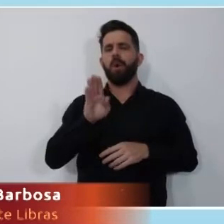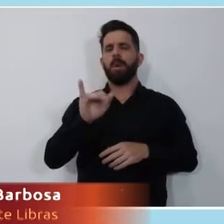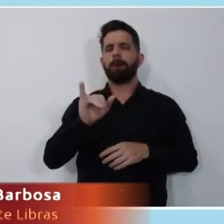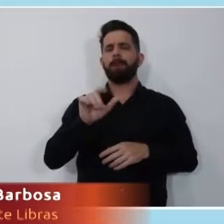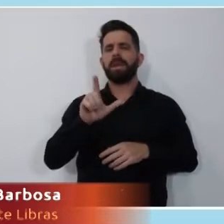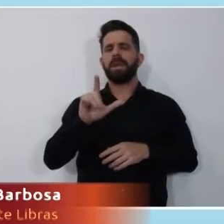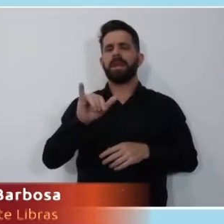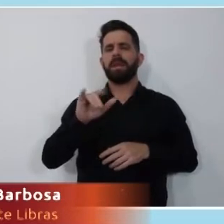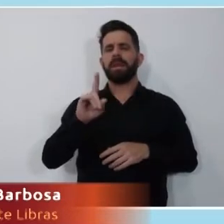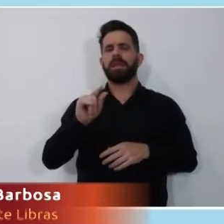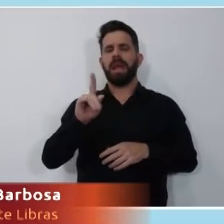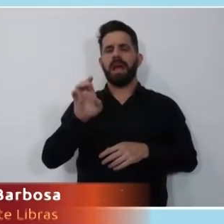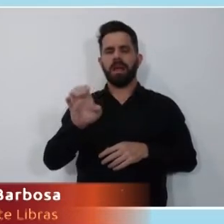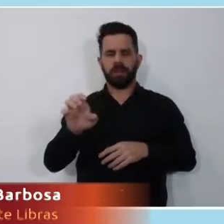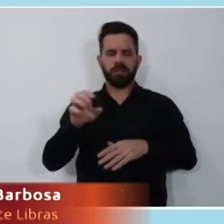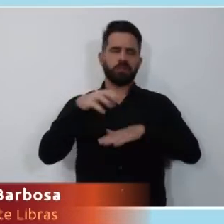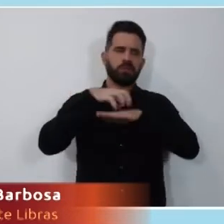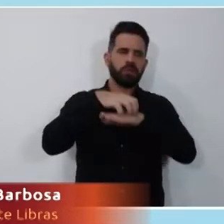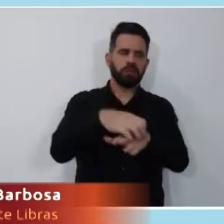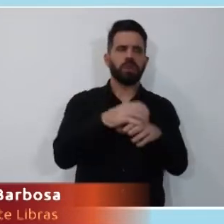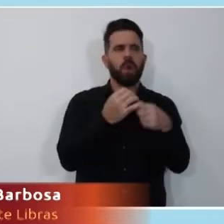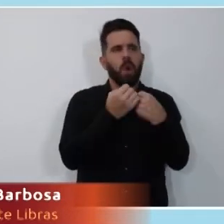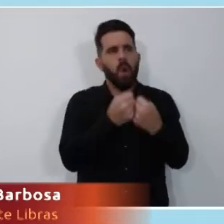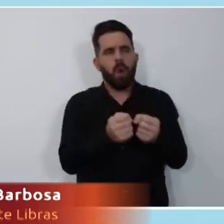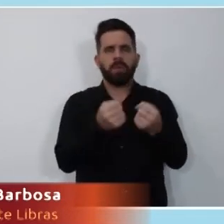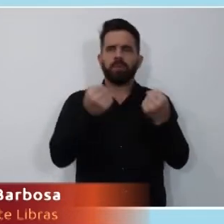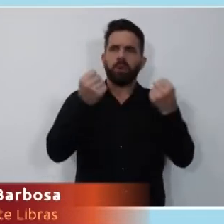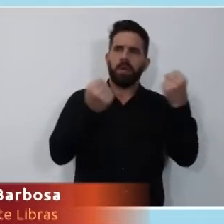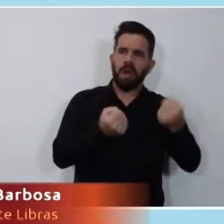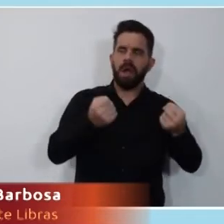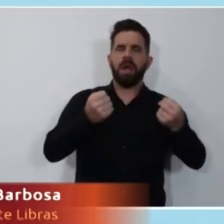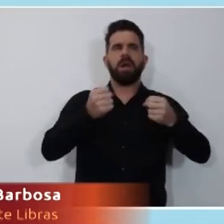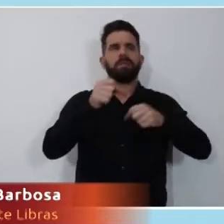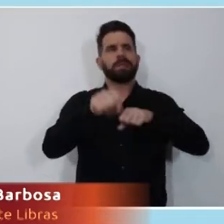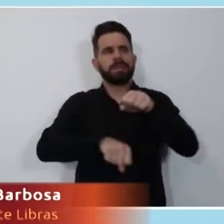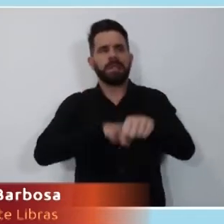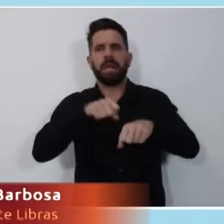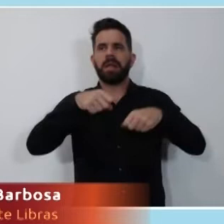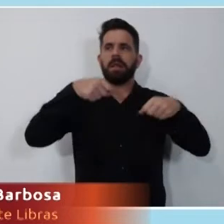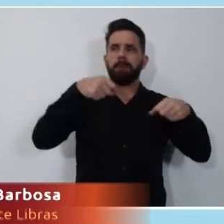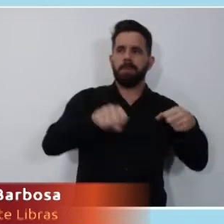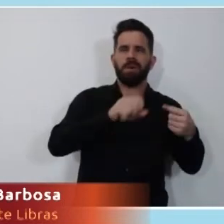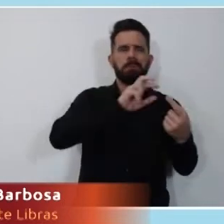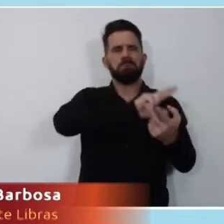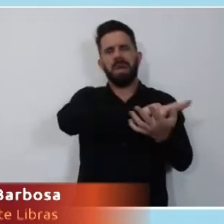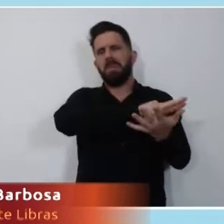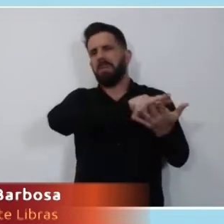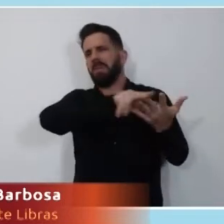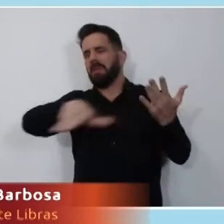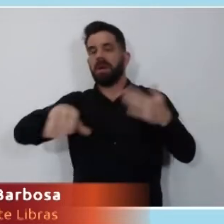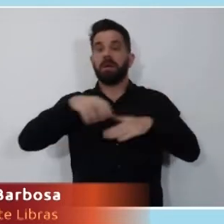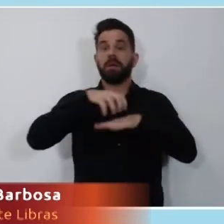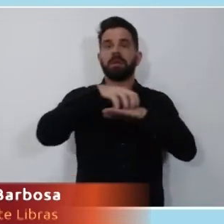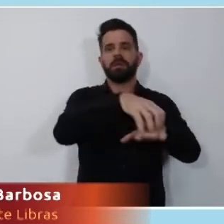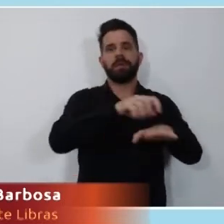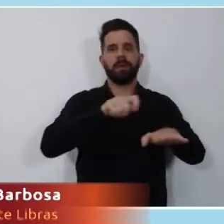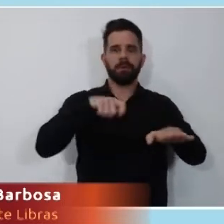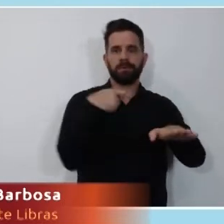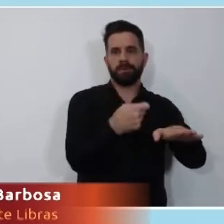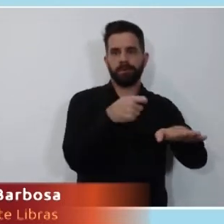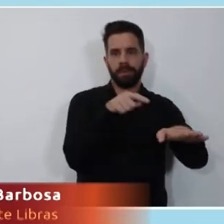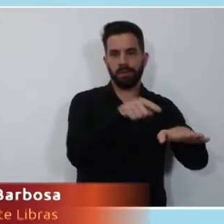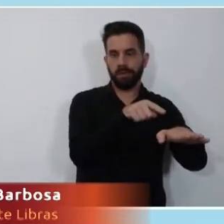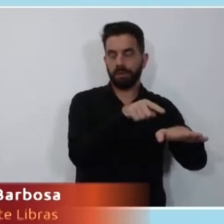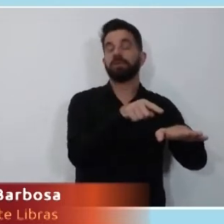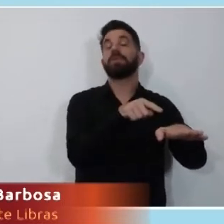há algumas questões, né, que devem ser melhoradas e precisam ser melhoradas, como a questão do transporte público,